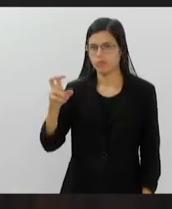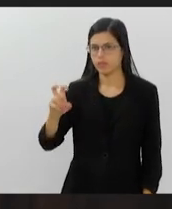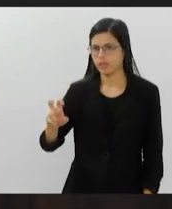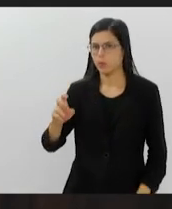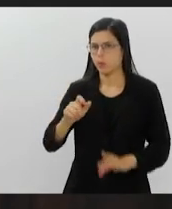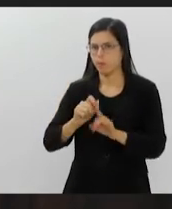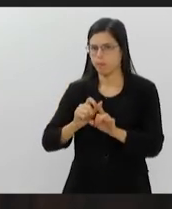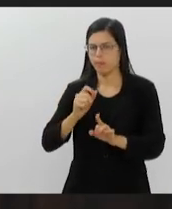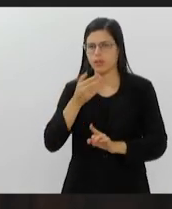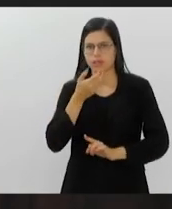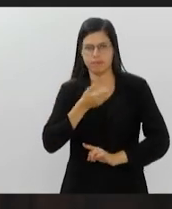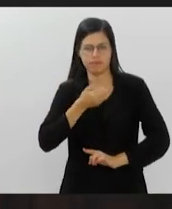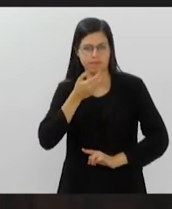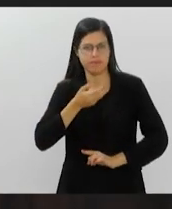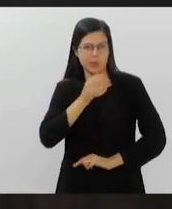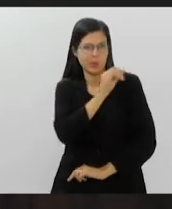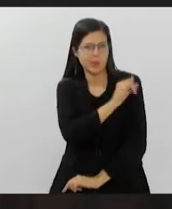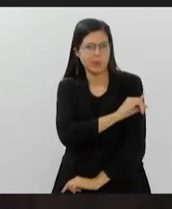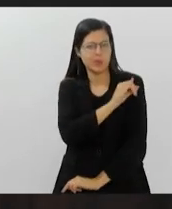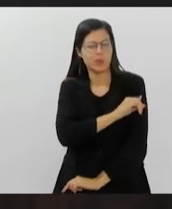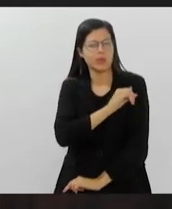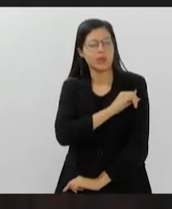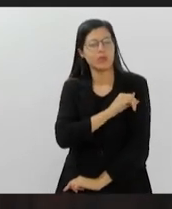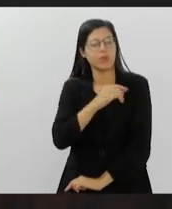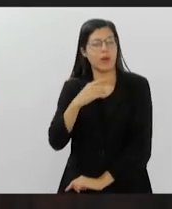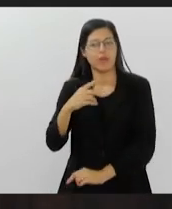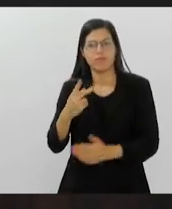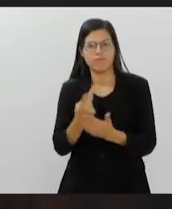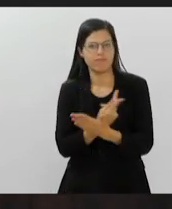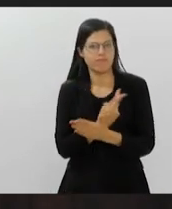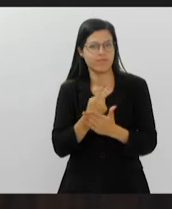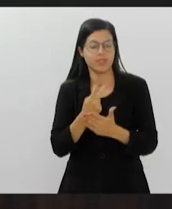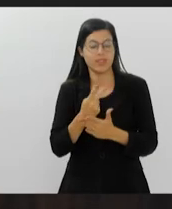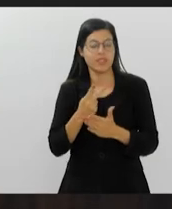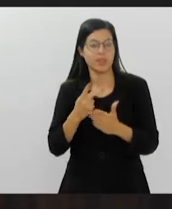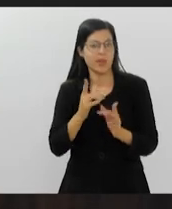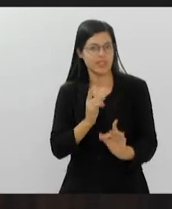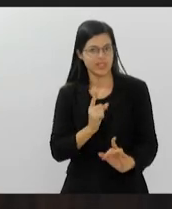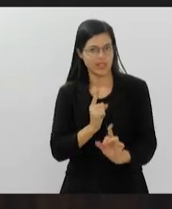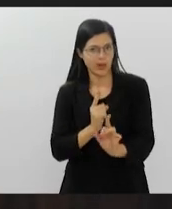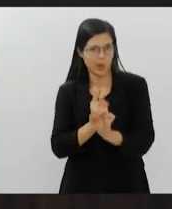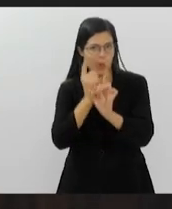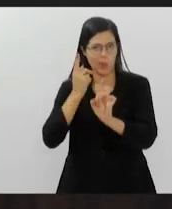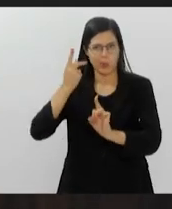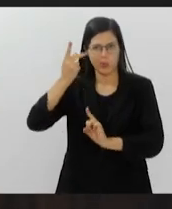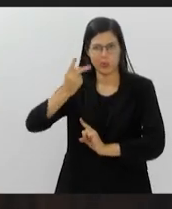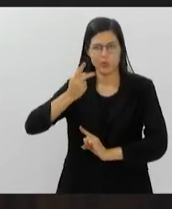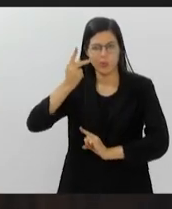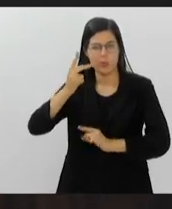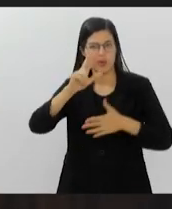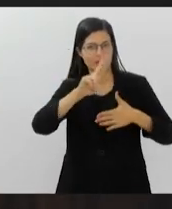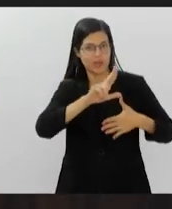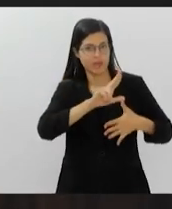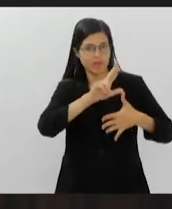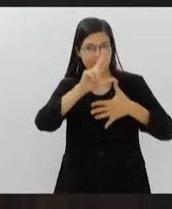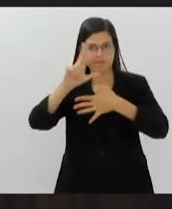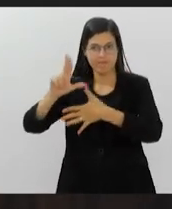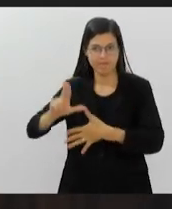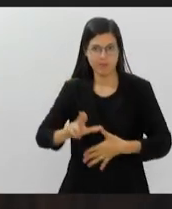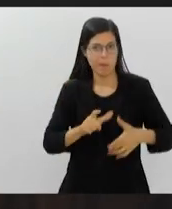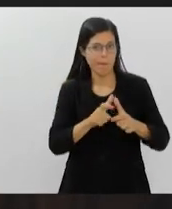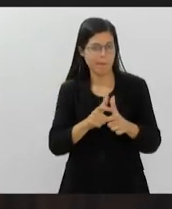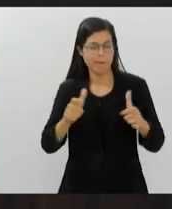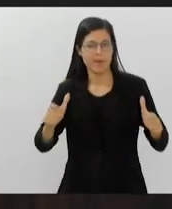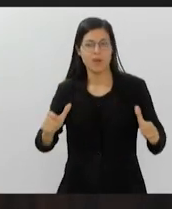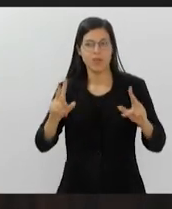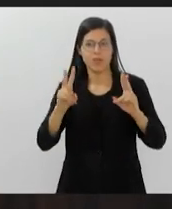de dezembro, o Rio de Janeiro será palco do maior encontro parlamentar da América Latina, com o